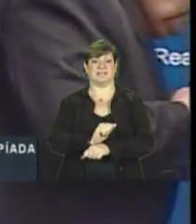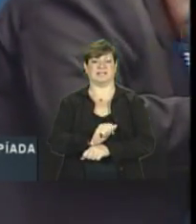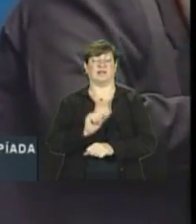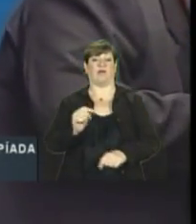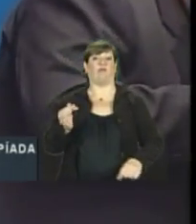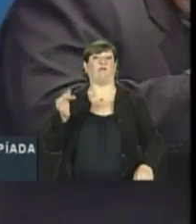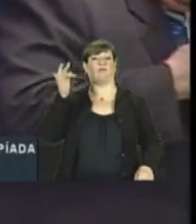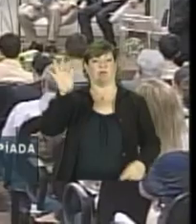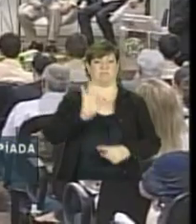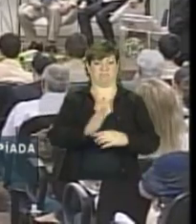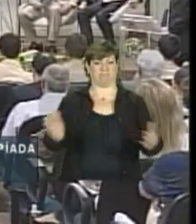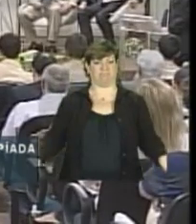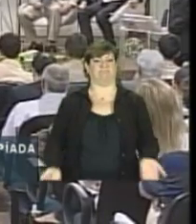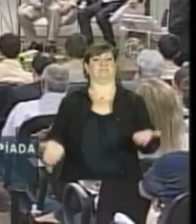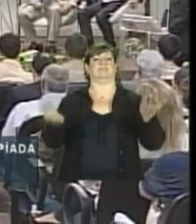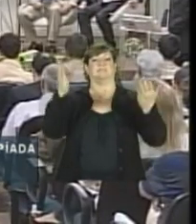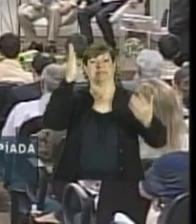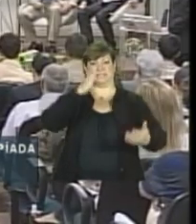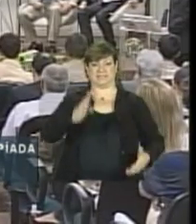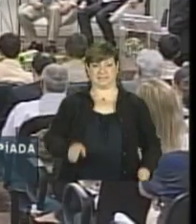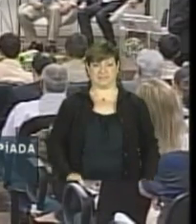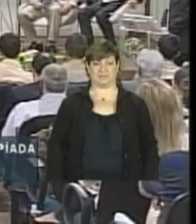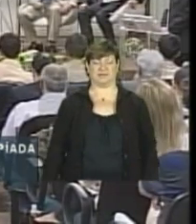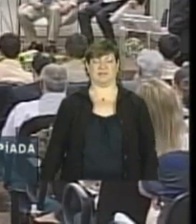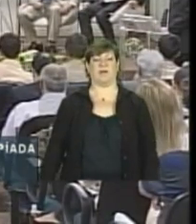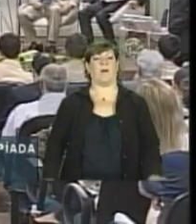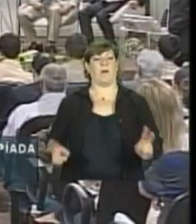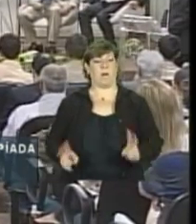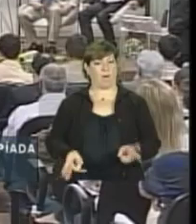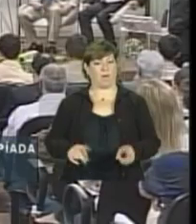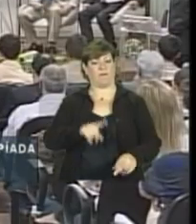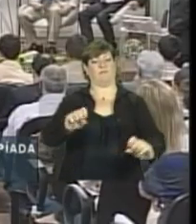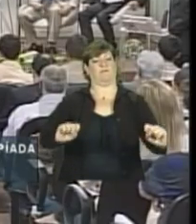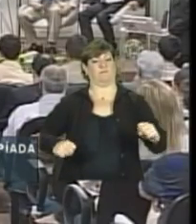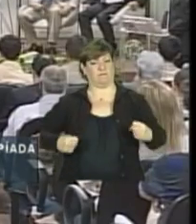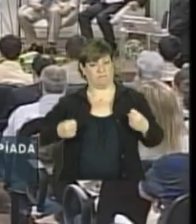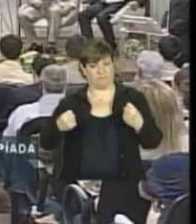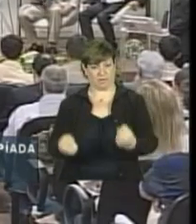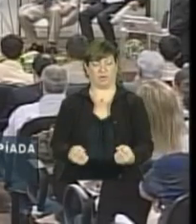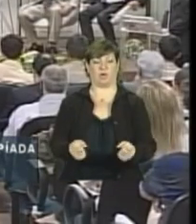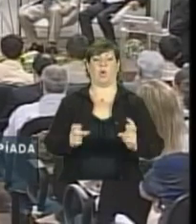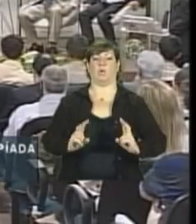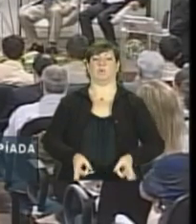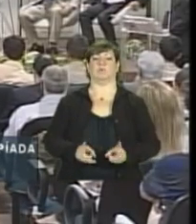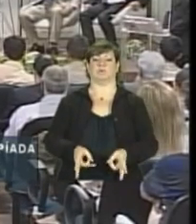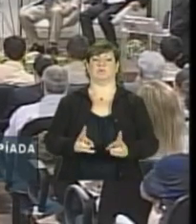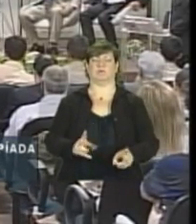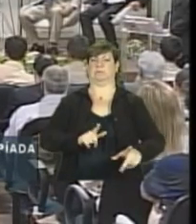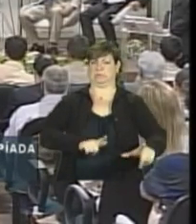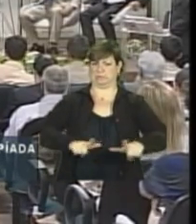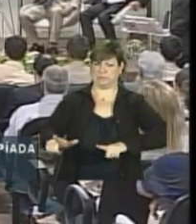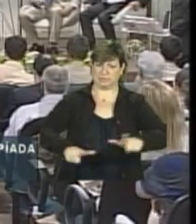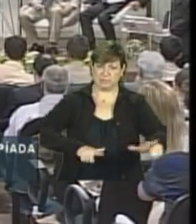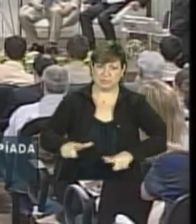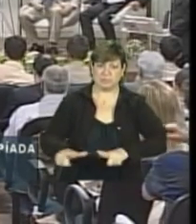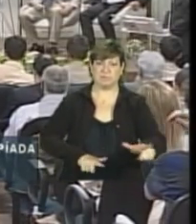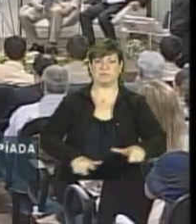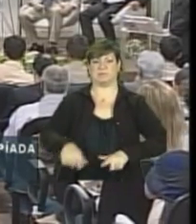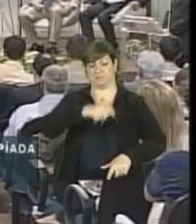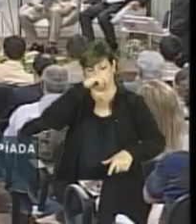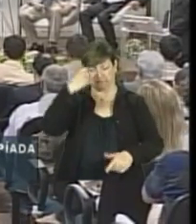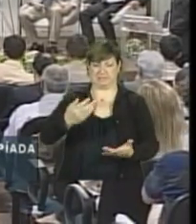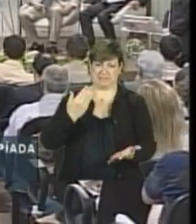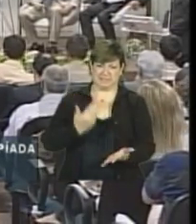para o futuro desse país. Continuem se esforçando, continuem batalhando,